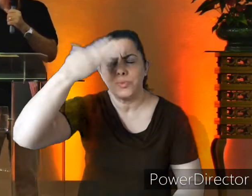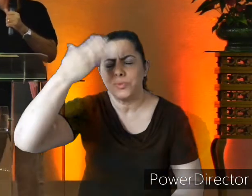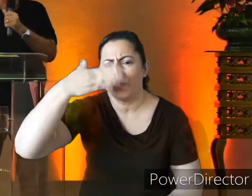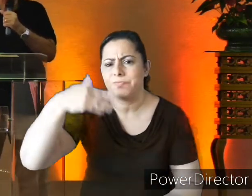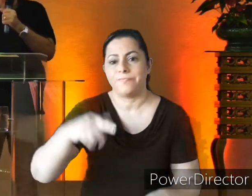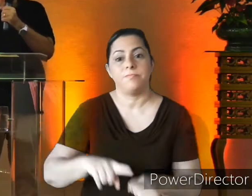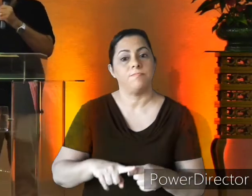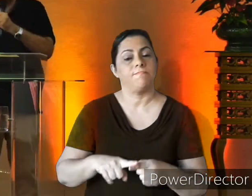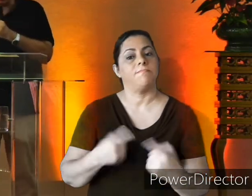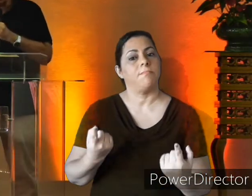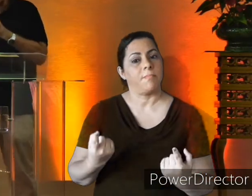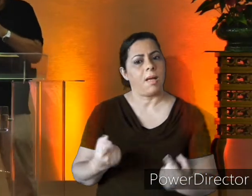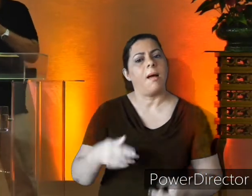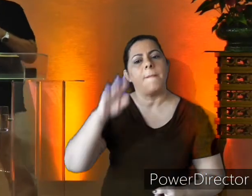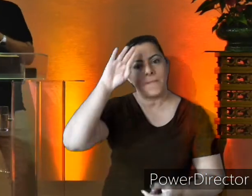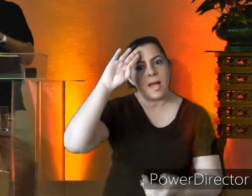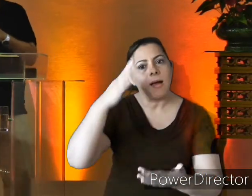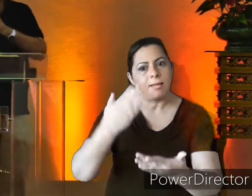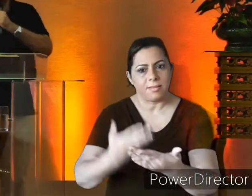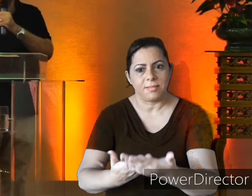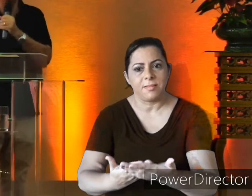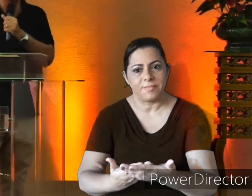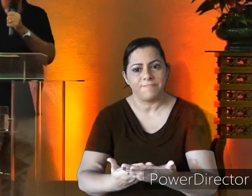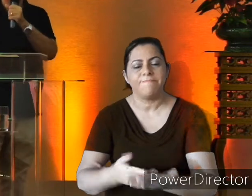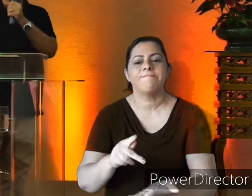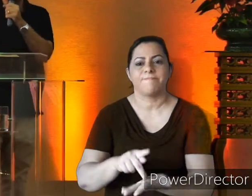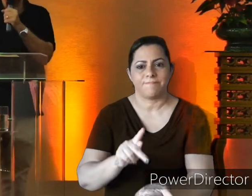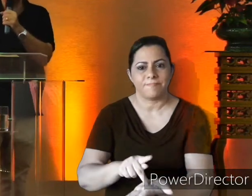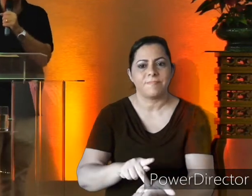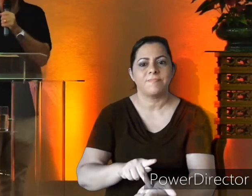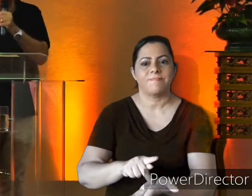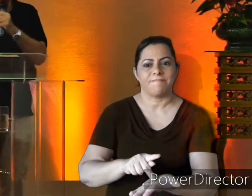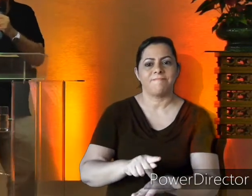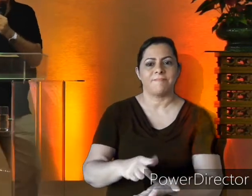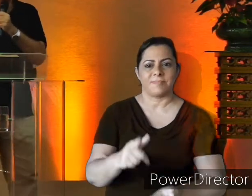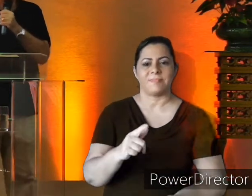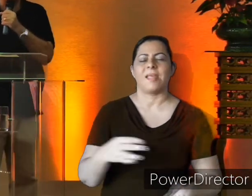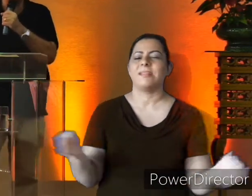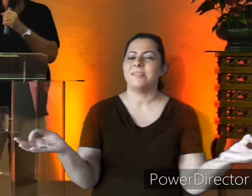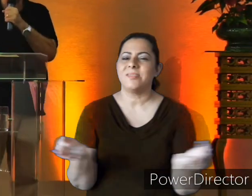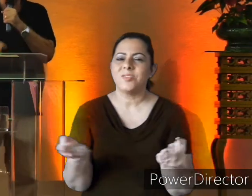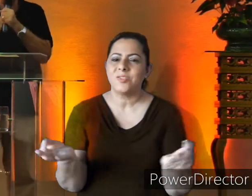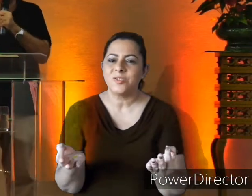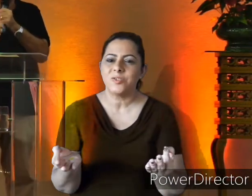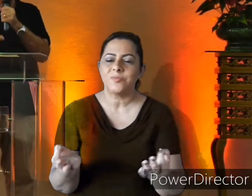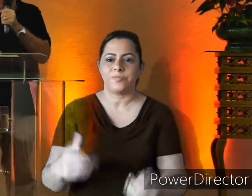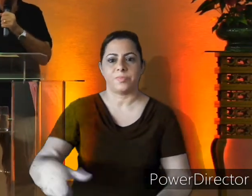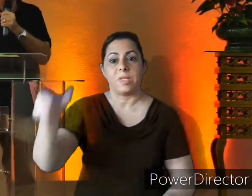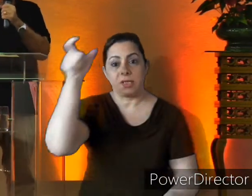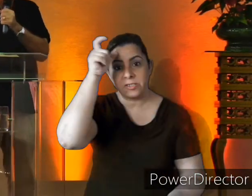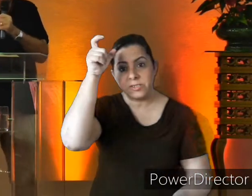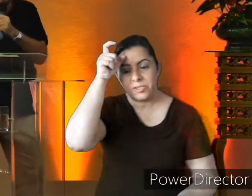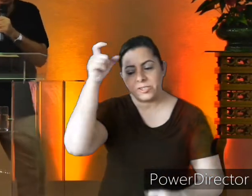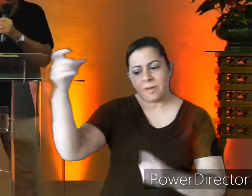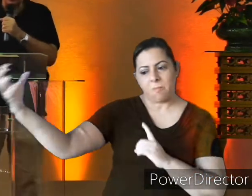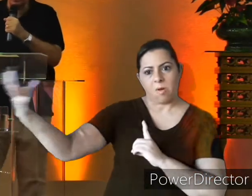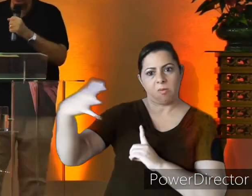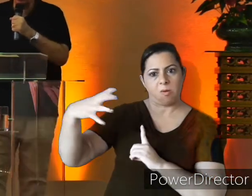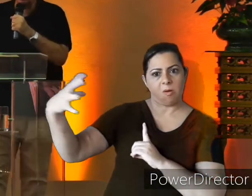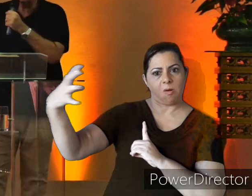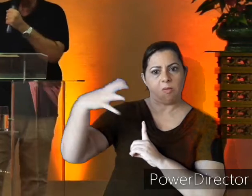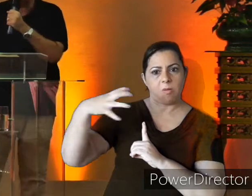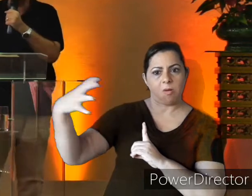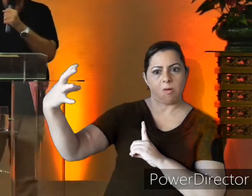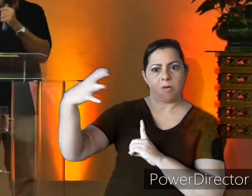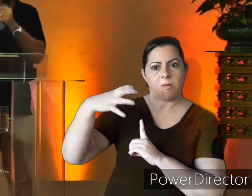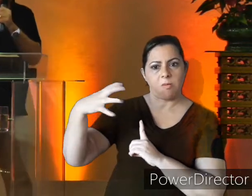olhos espirituais, pode ter certeza que nesse momento tem espíritos malignos tentando derrubar você, espíritos